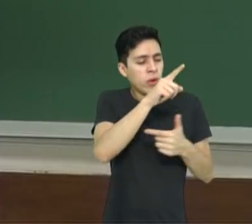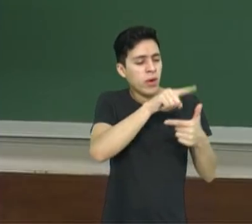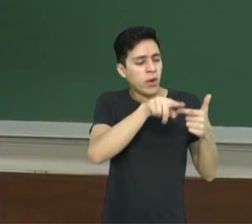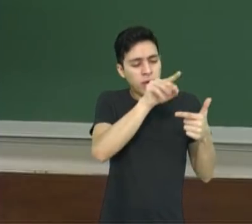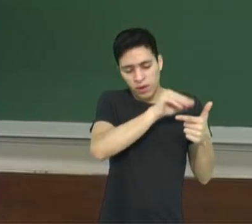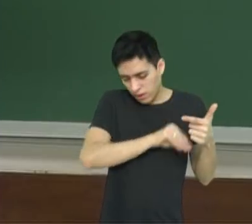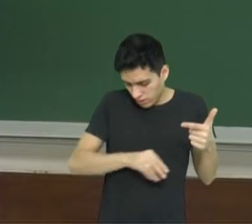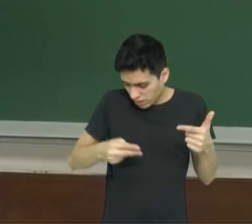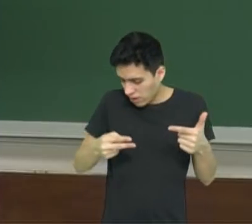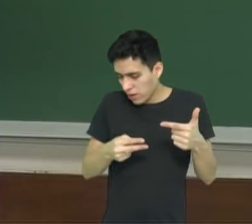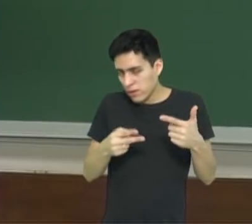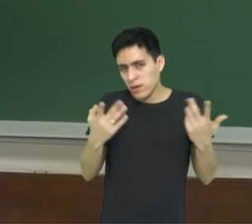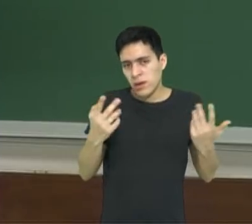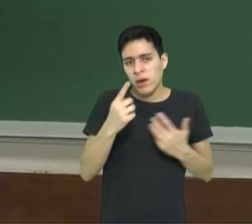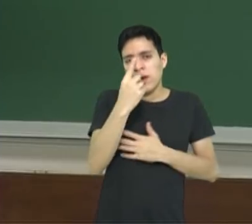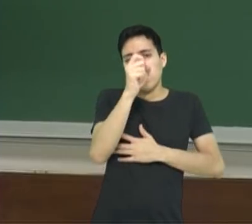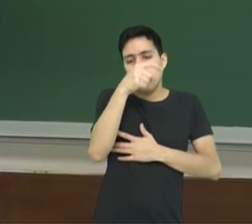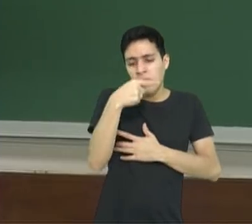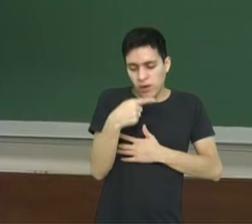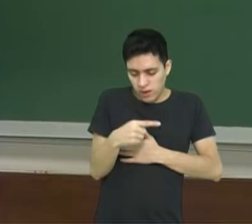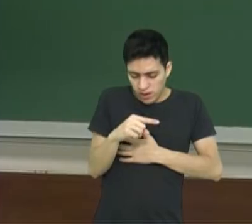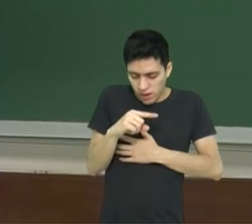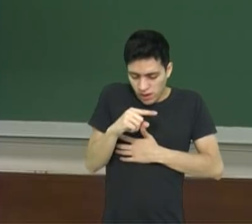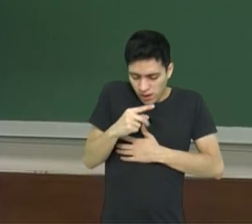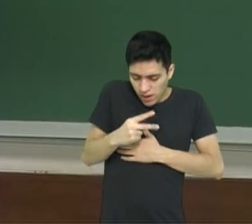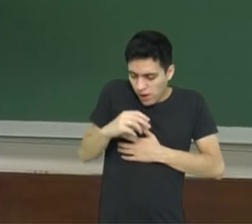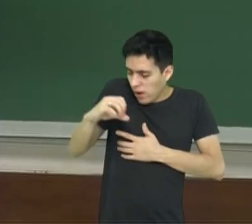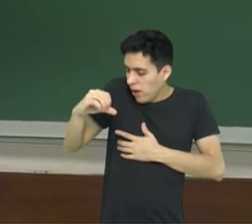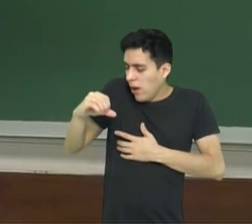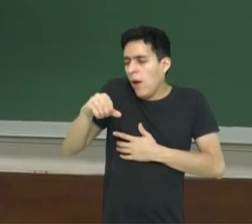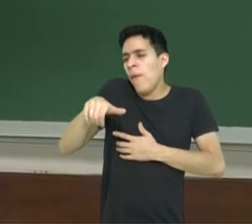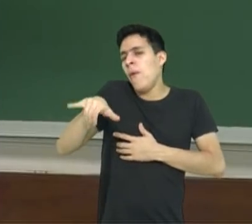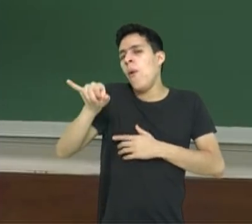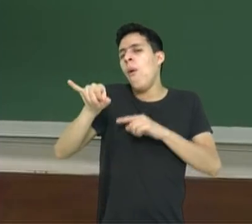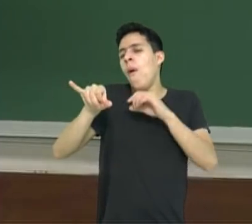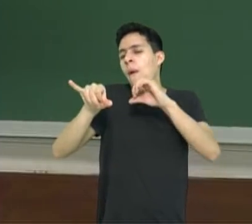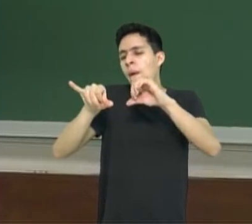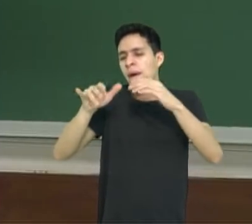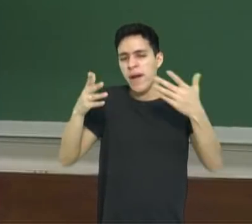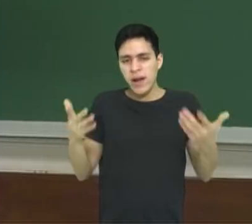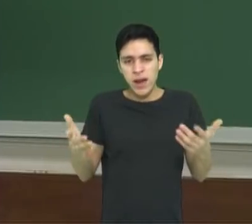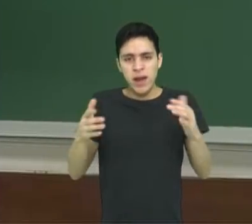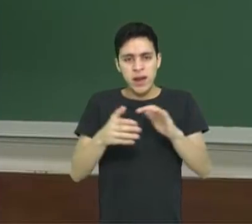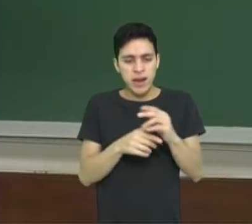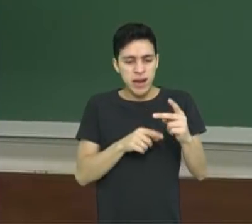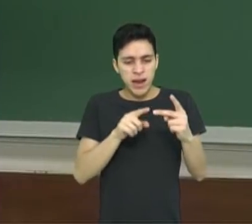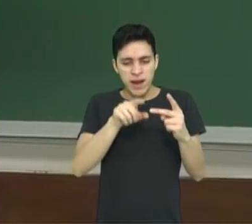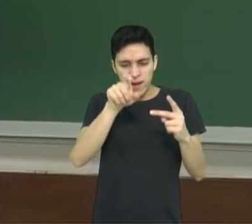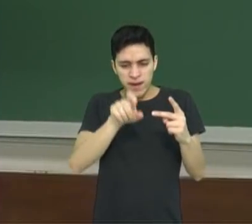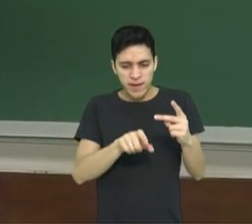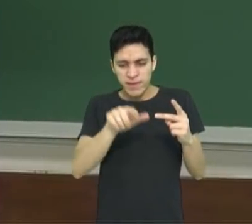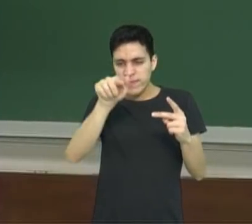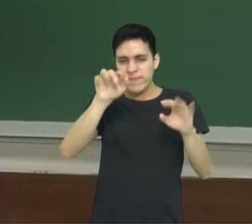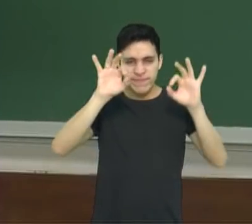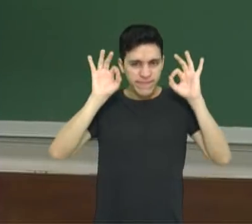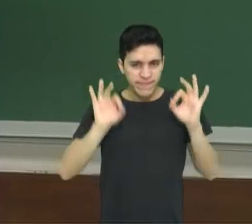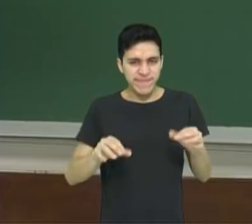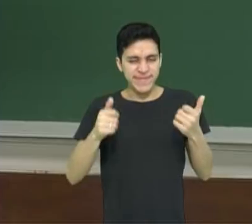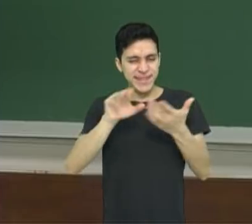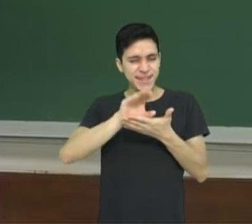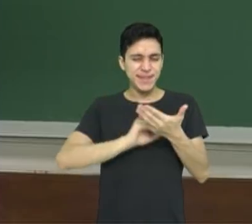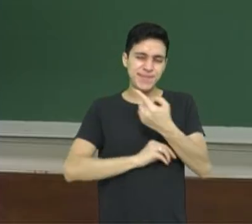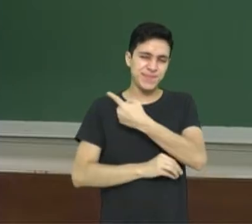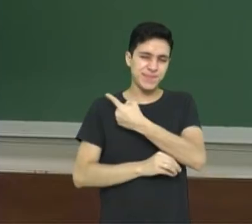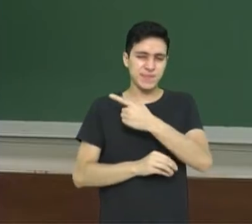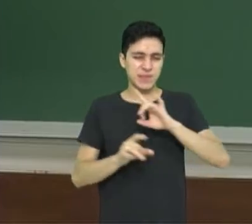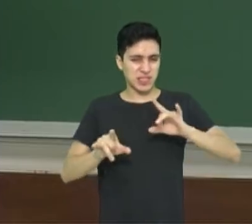passa dividindo. 18 sobre 2 dá 9. Então, o y deu 9 e o x deu 7. Beleza? Copie essa